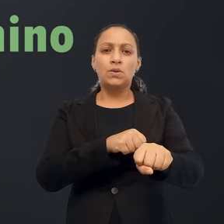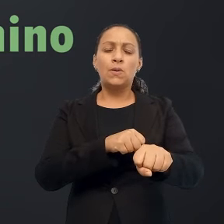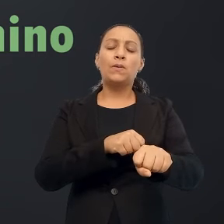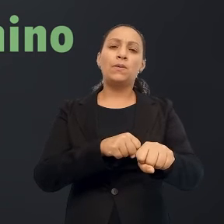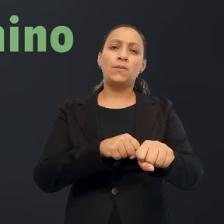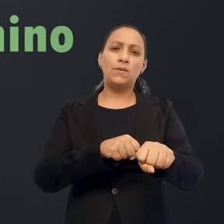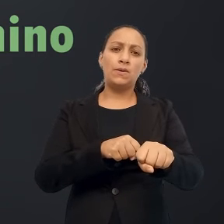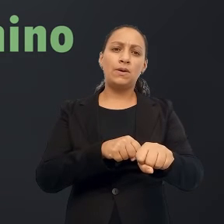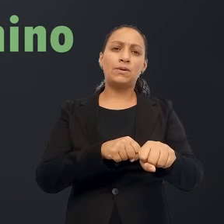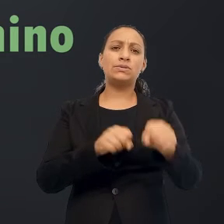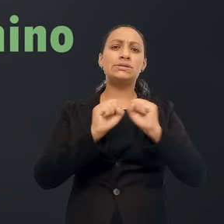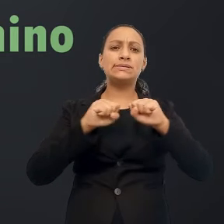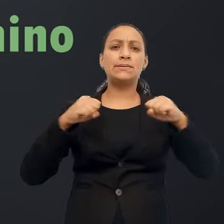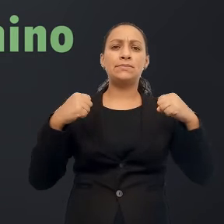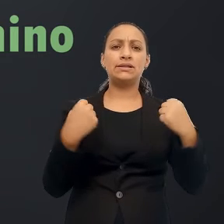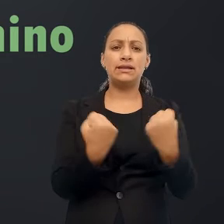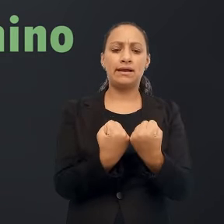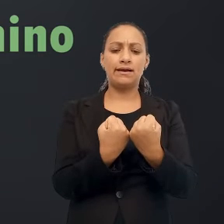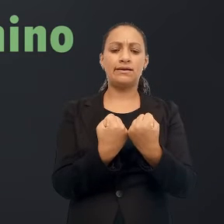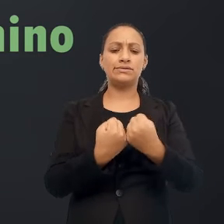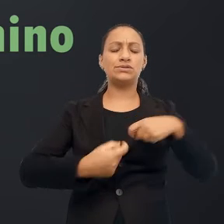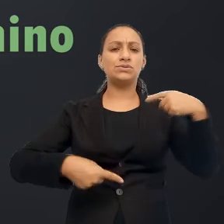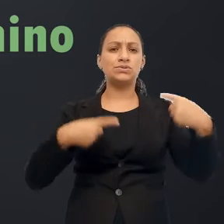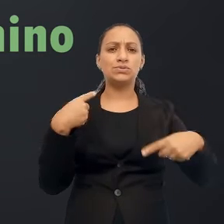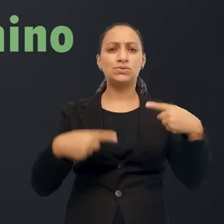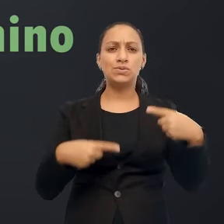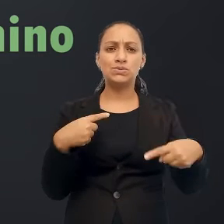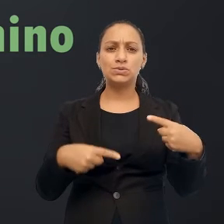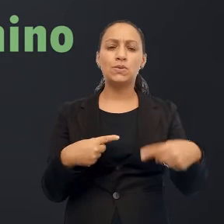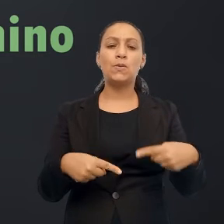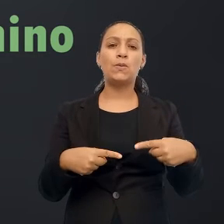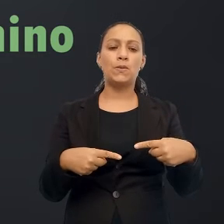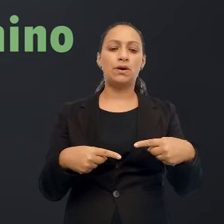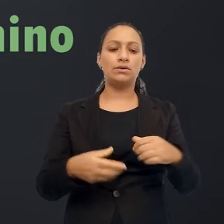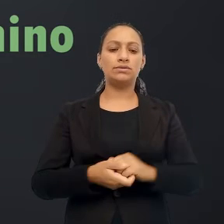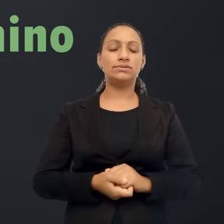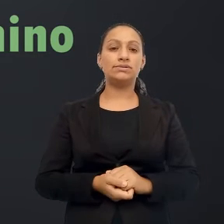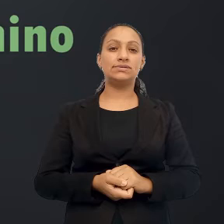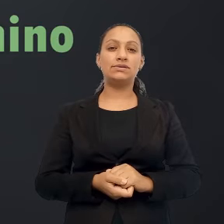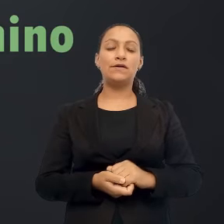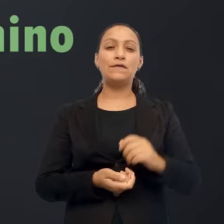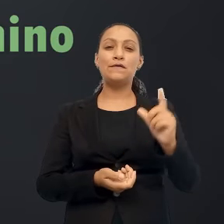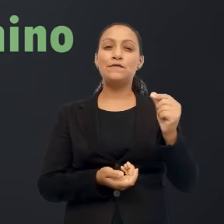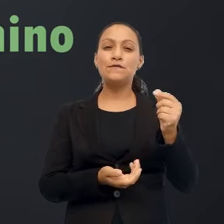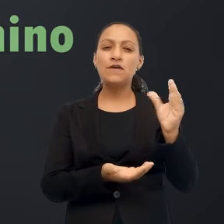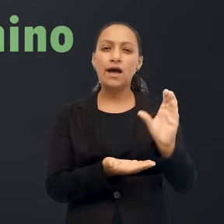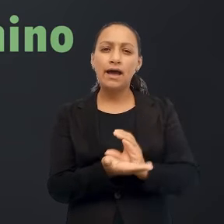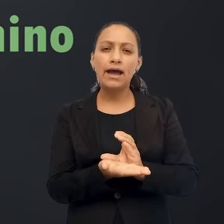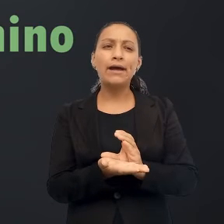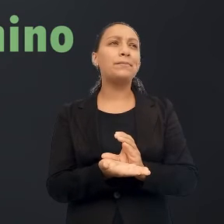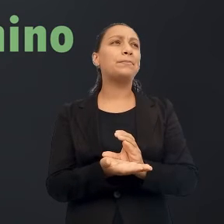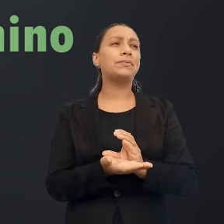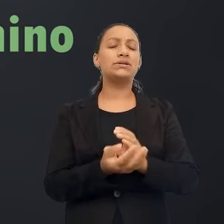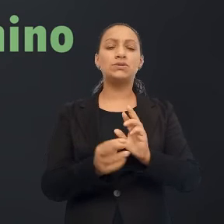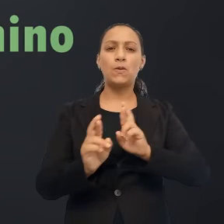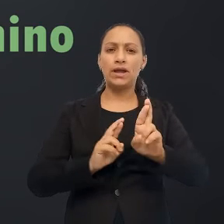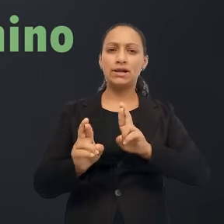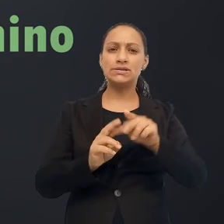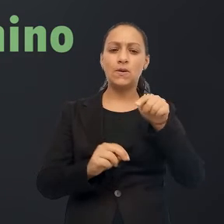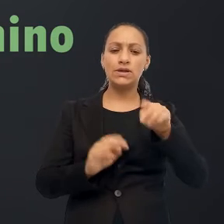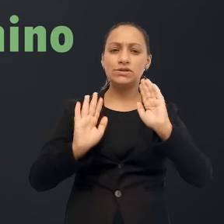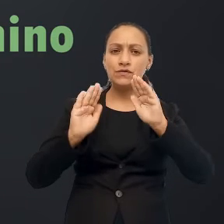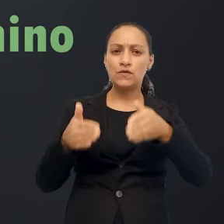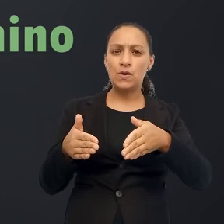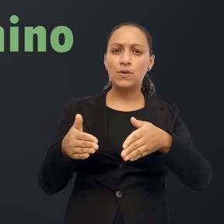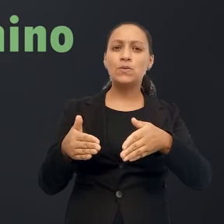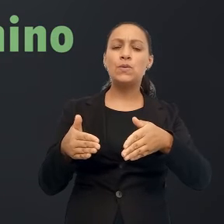formações, seminários, discussões, verbas relacionadas a essa demanda para